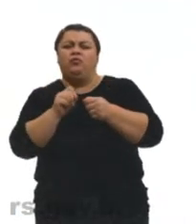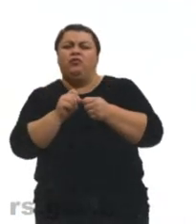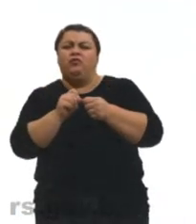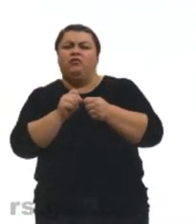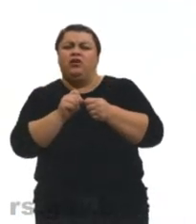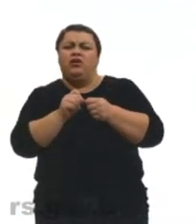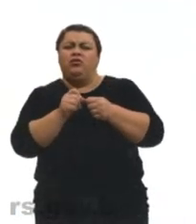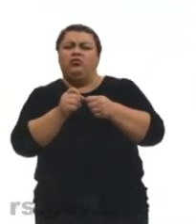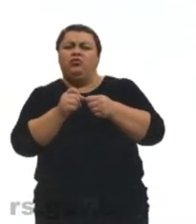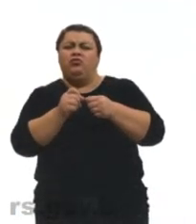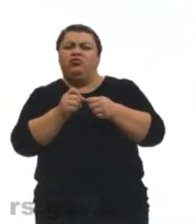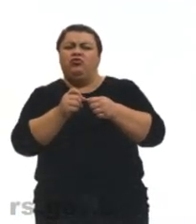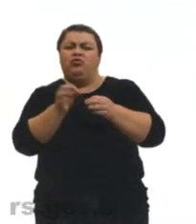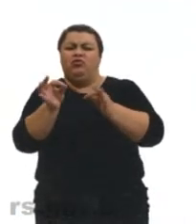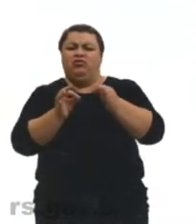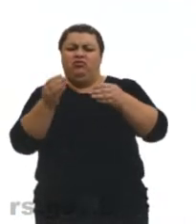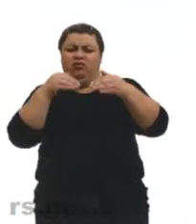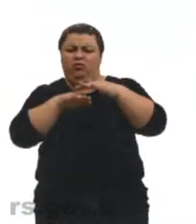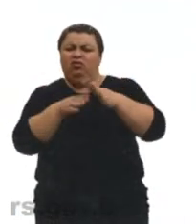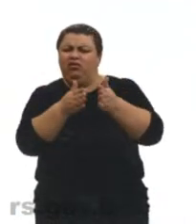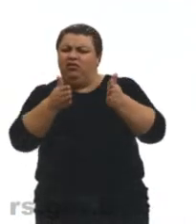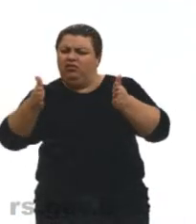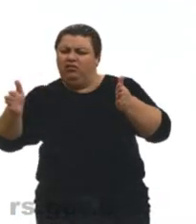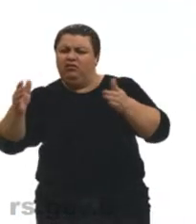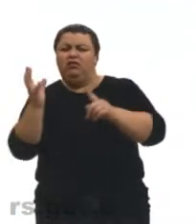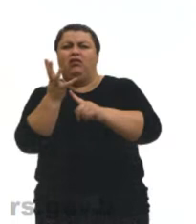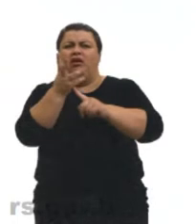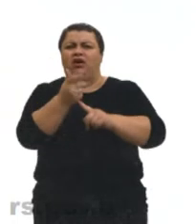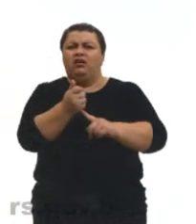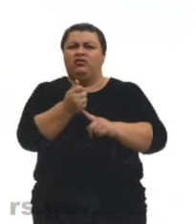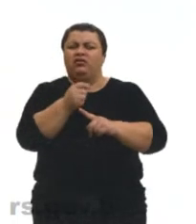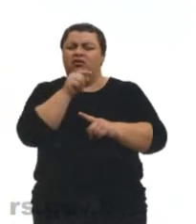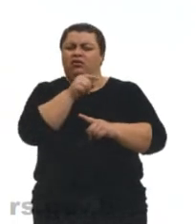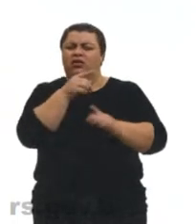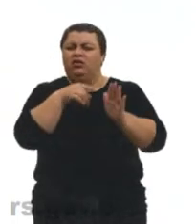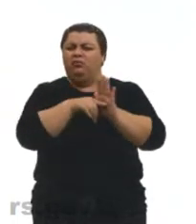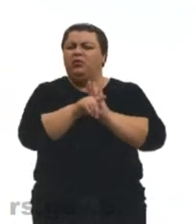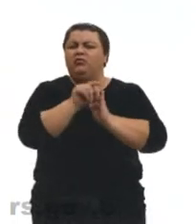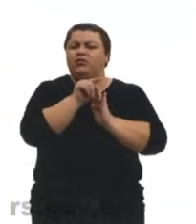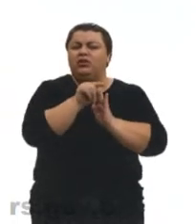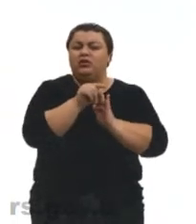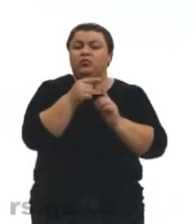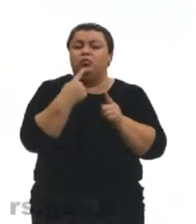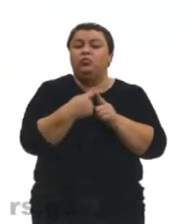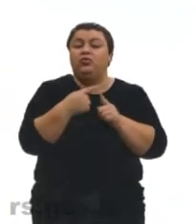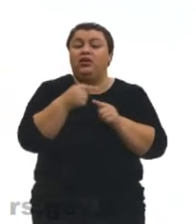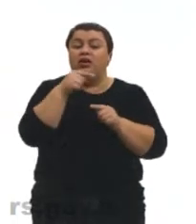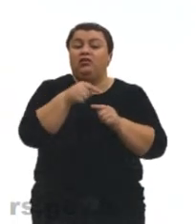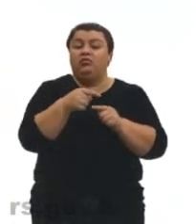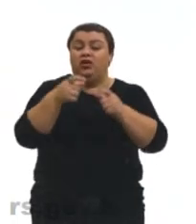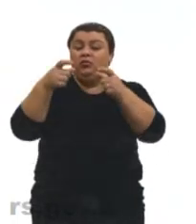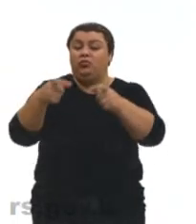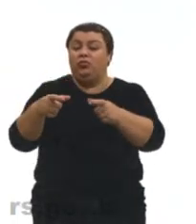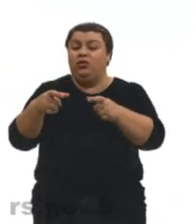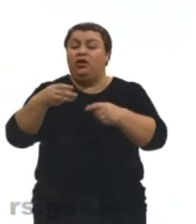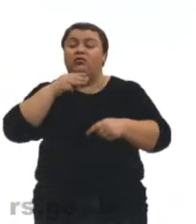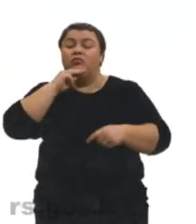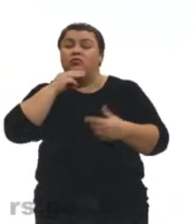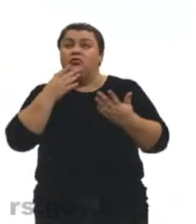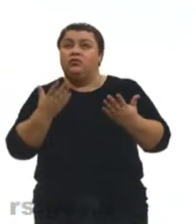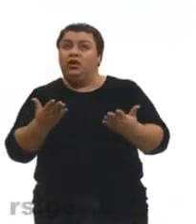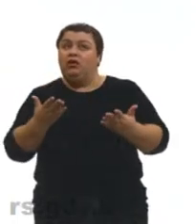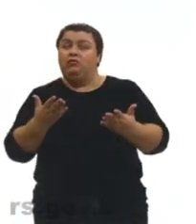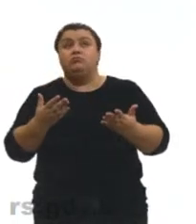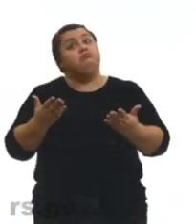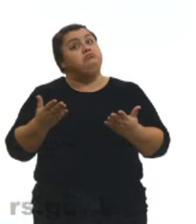de acervos tão Será que ela tá questionando Por que que essas obras não estão nos museus Pode ser né